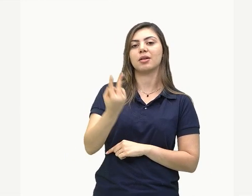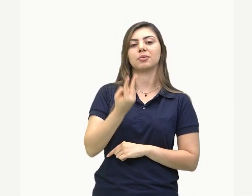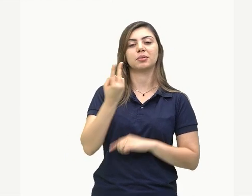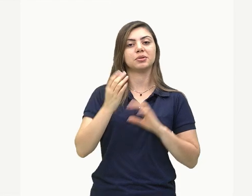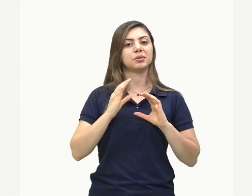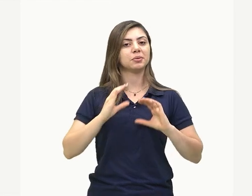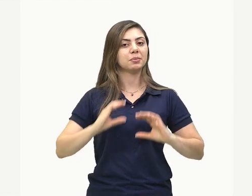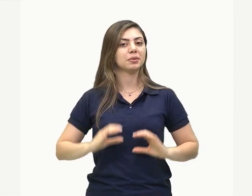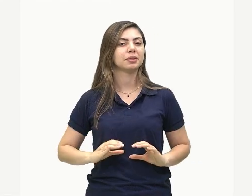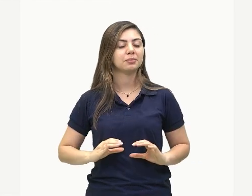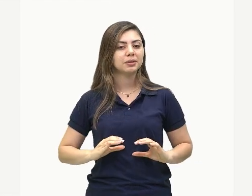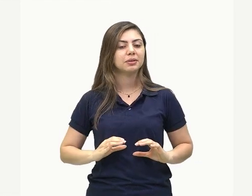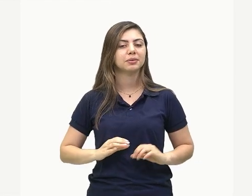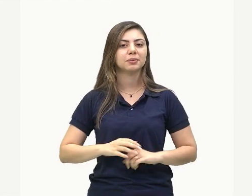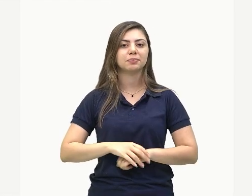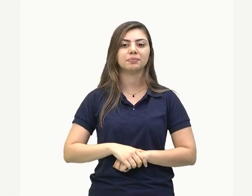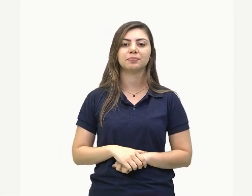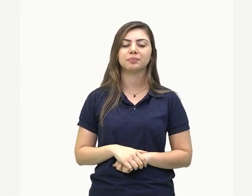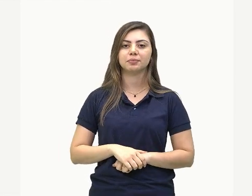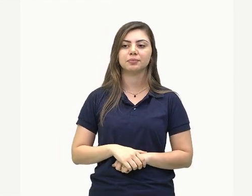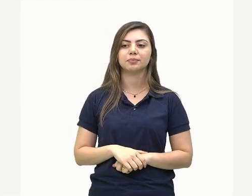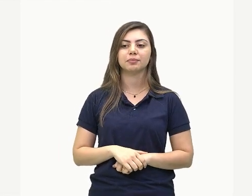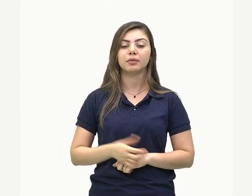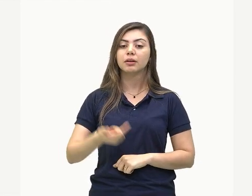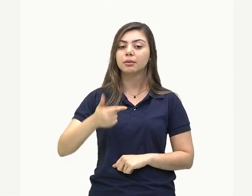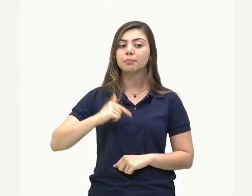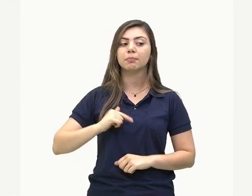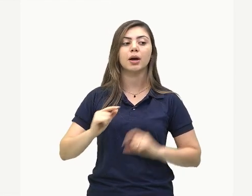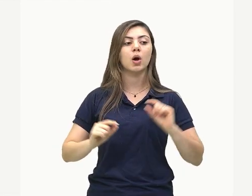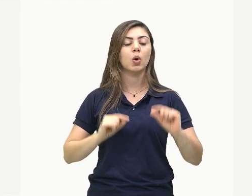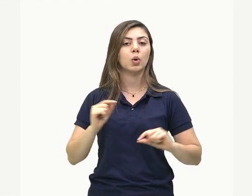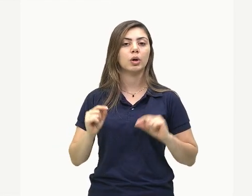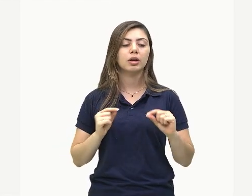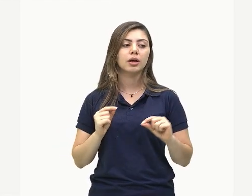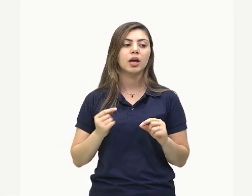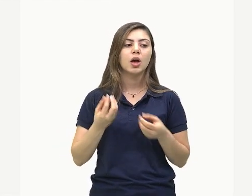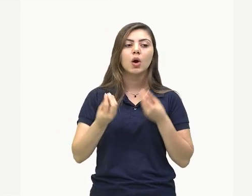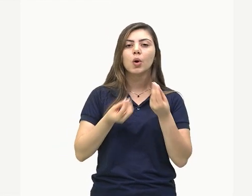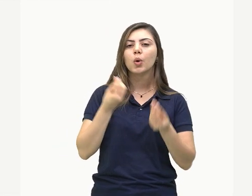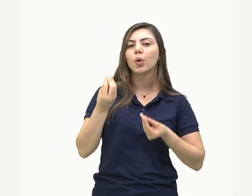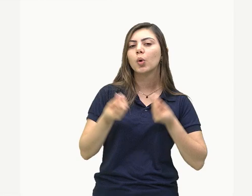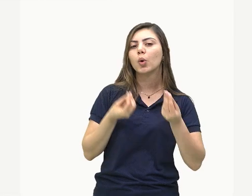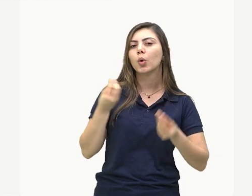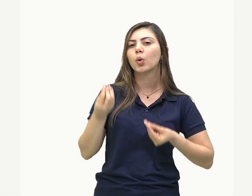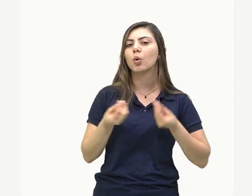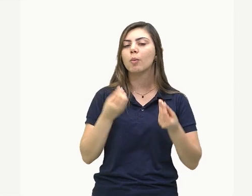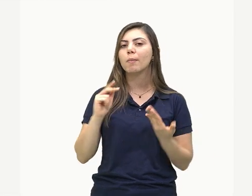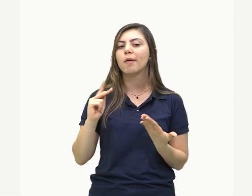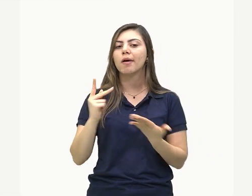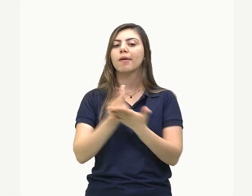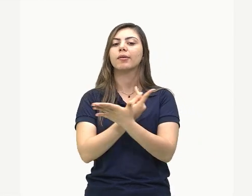morais, né? E também na situação prática.